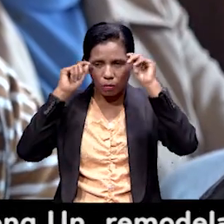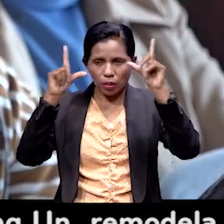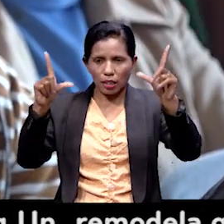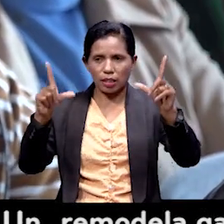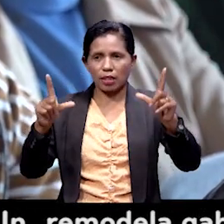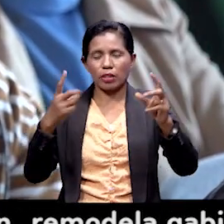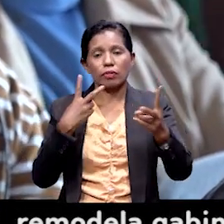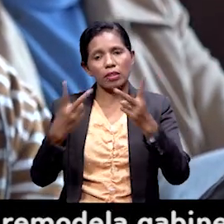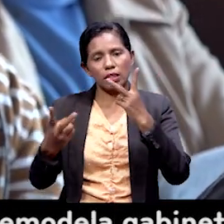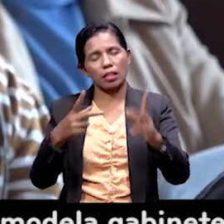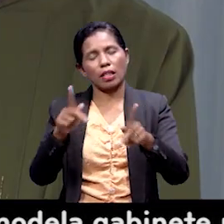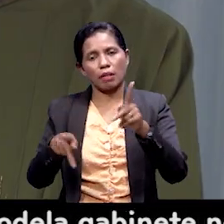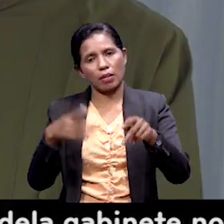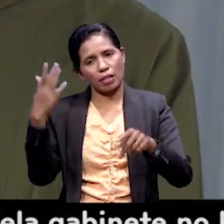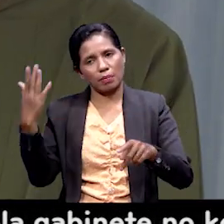side.